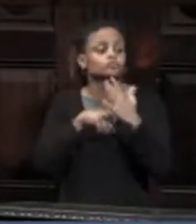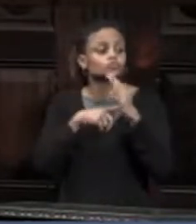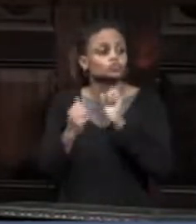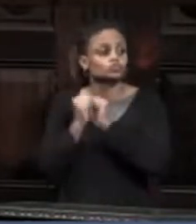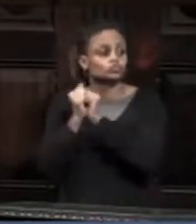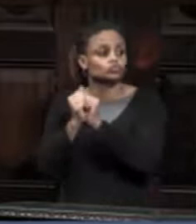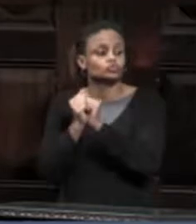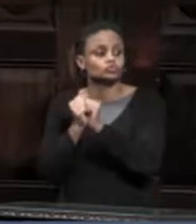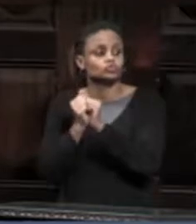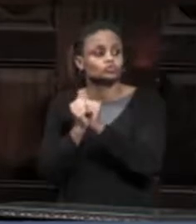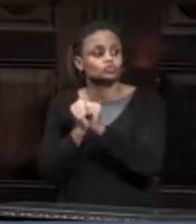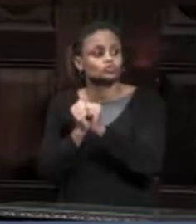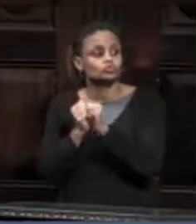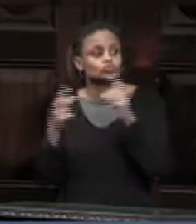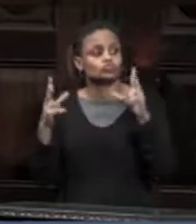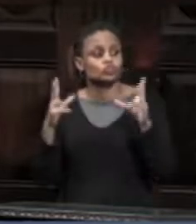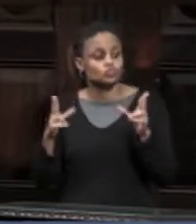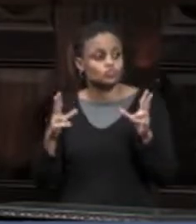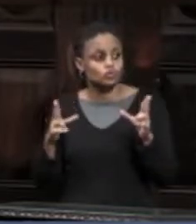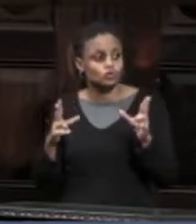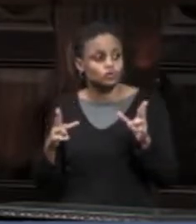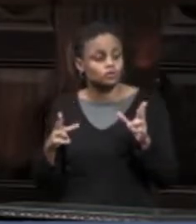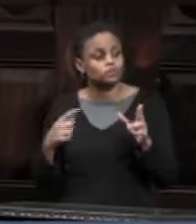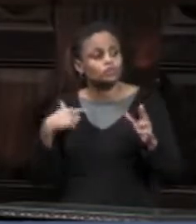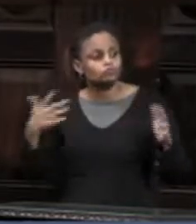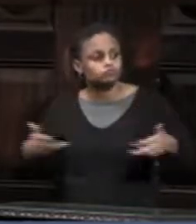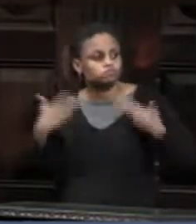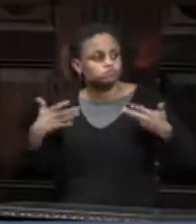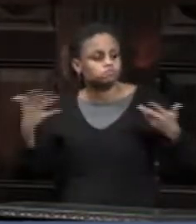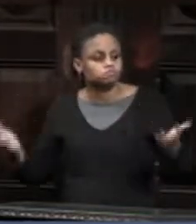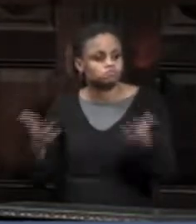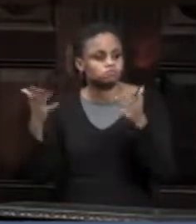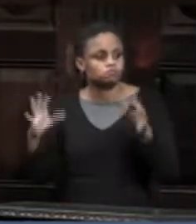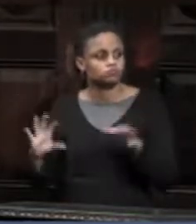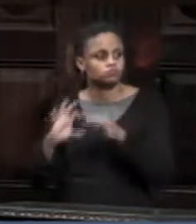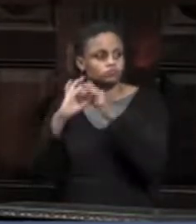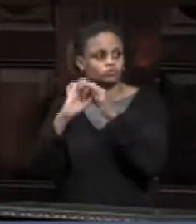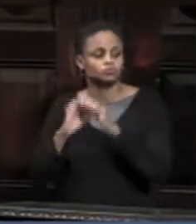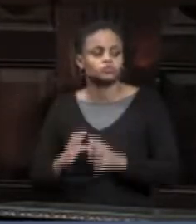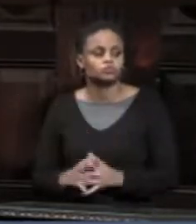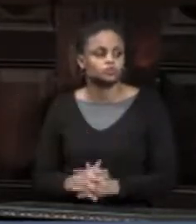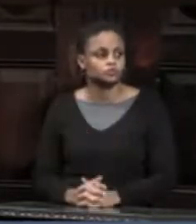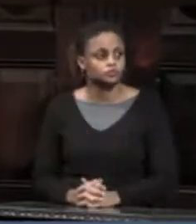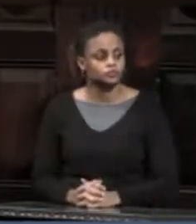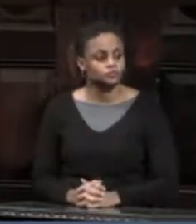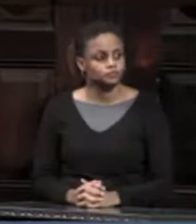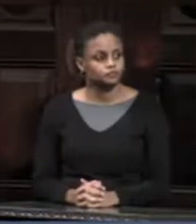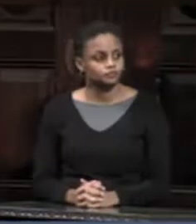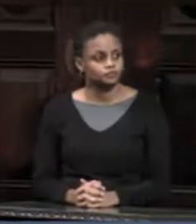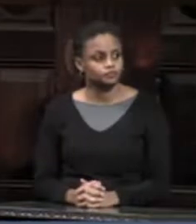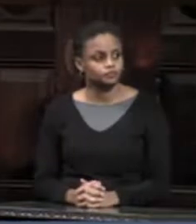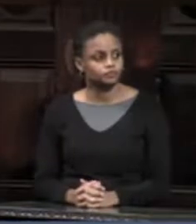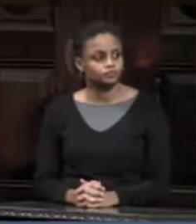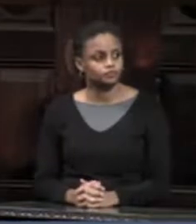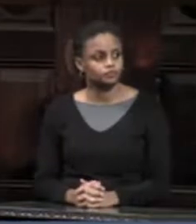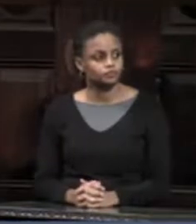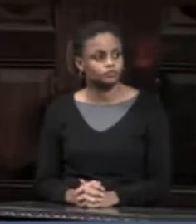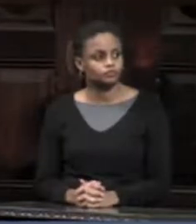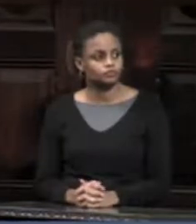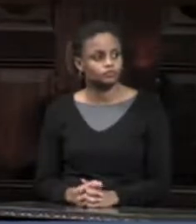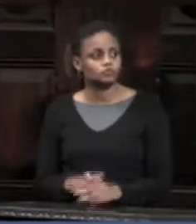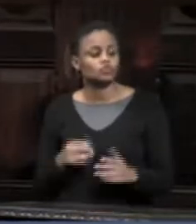juntos, semelhantes, nos motivaram, nos unem ao PDT. A luta, particularmente, por